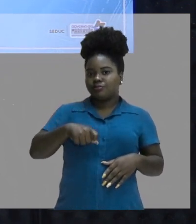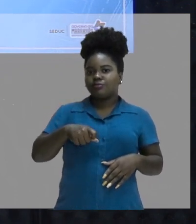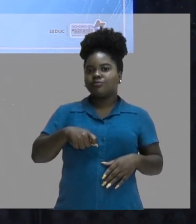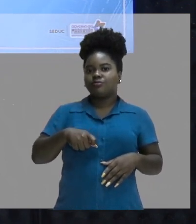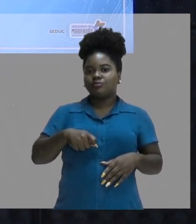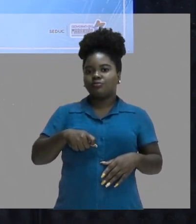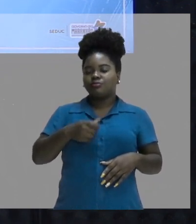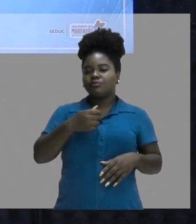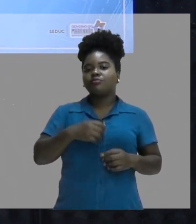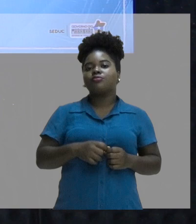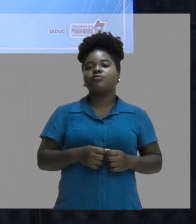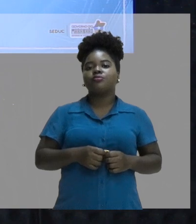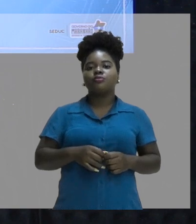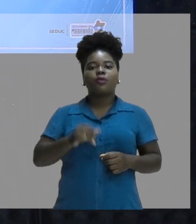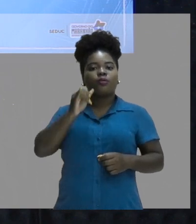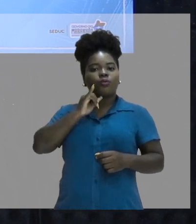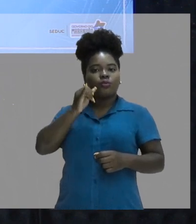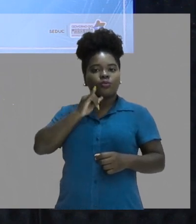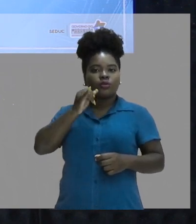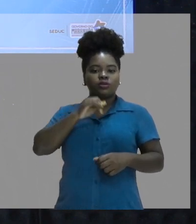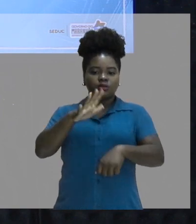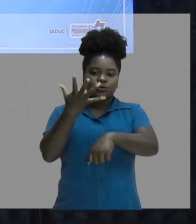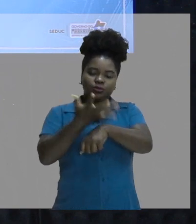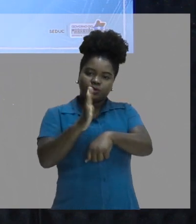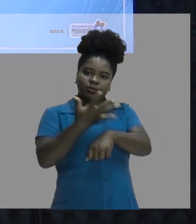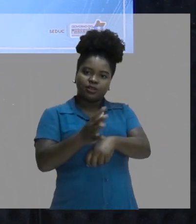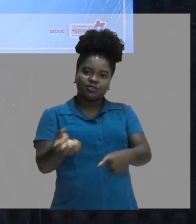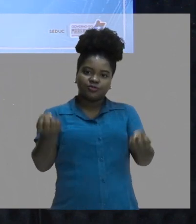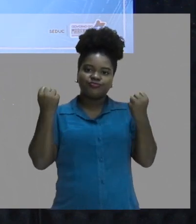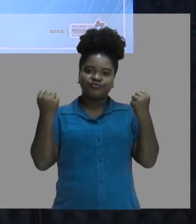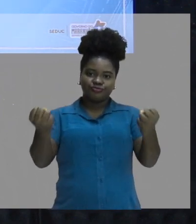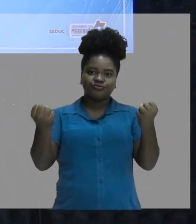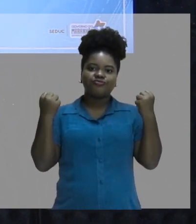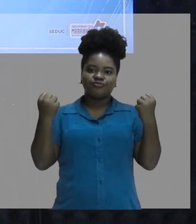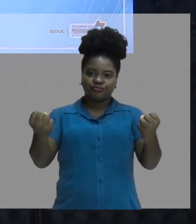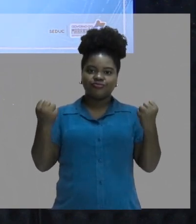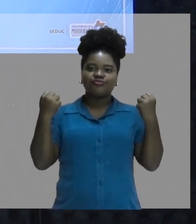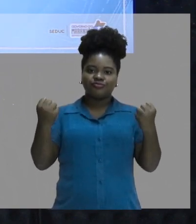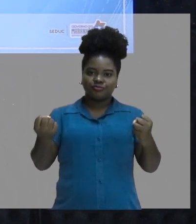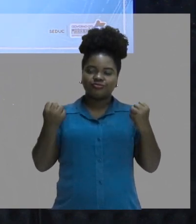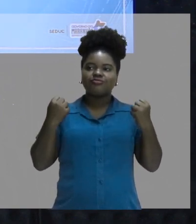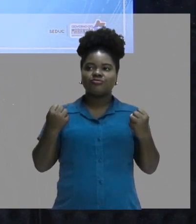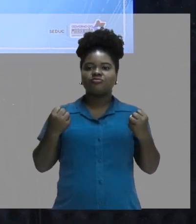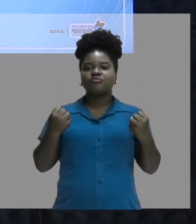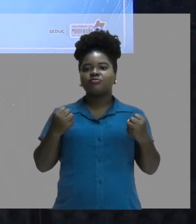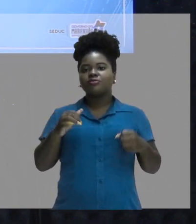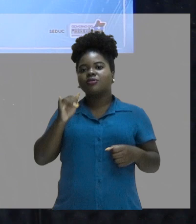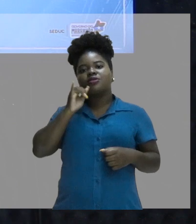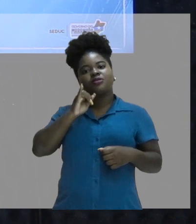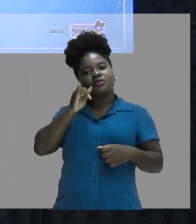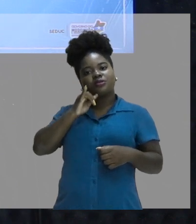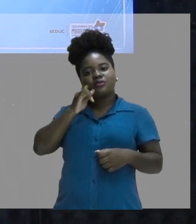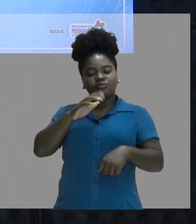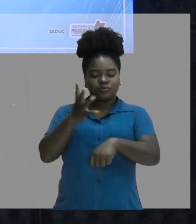através de uma atividade física, por exemplo. Eu estou aqui paradinho, minha frequência cardíaca é 1. Quando eu começo a praticar um tipo de